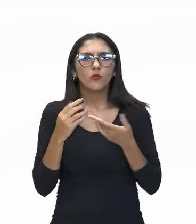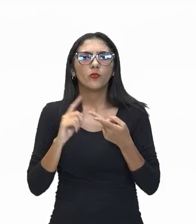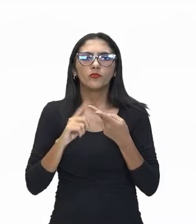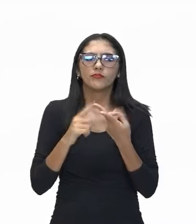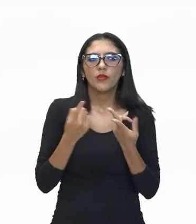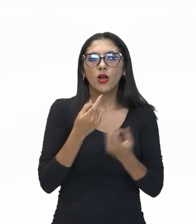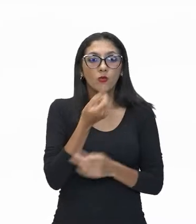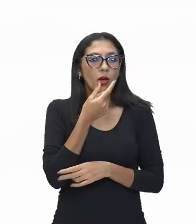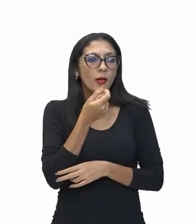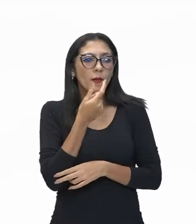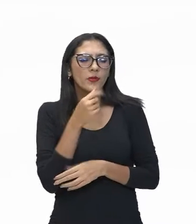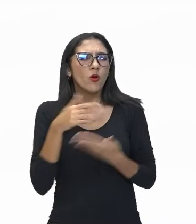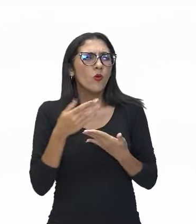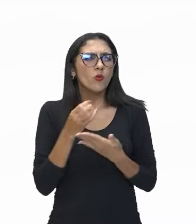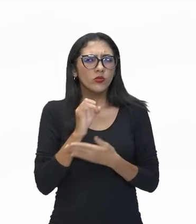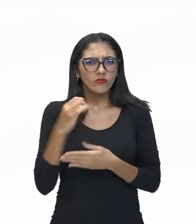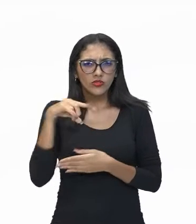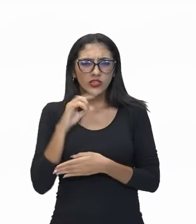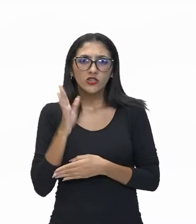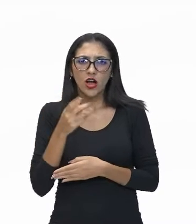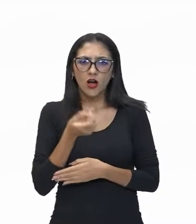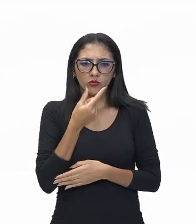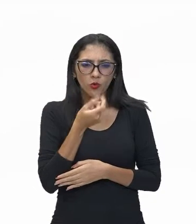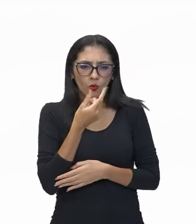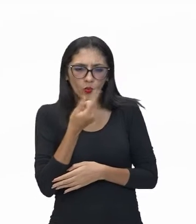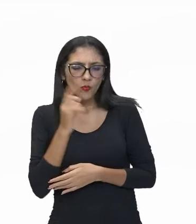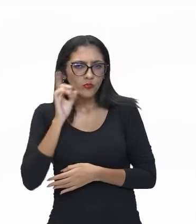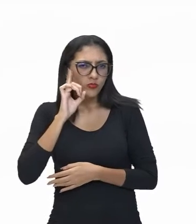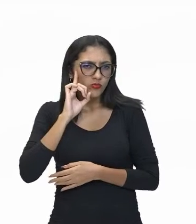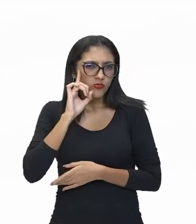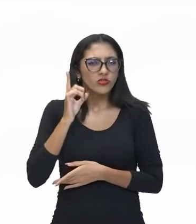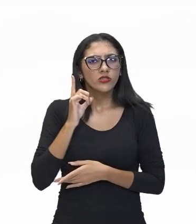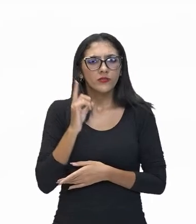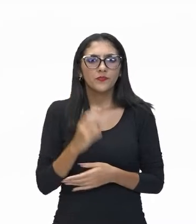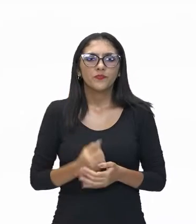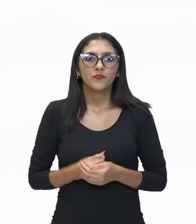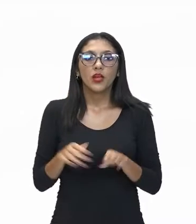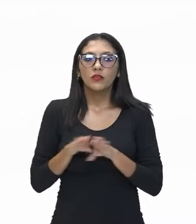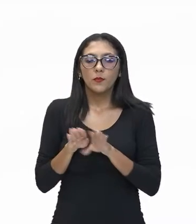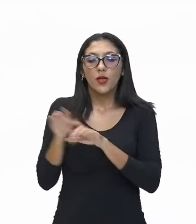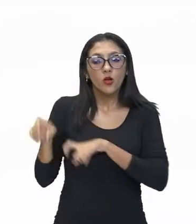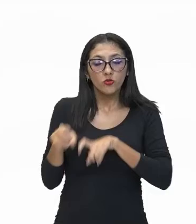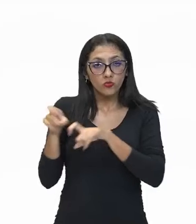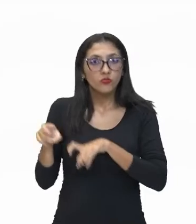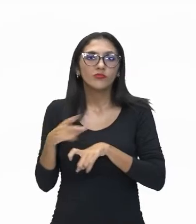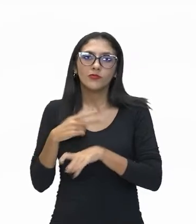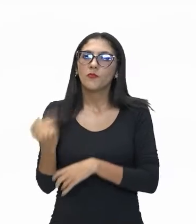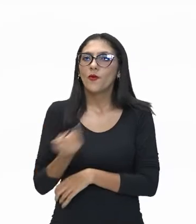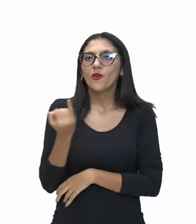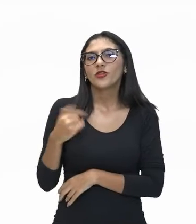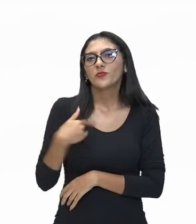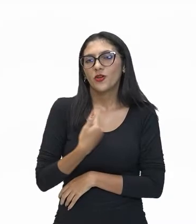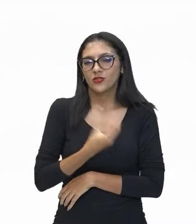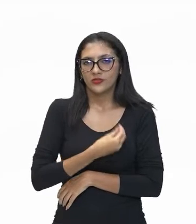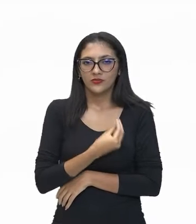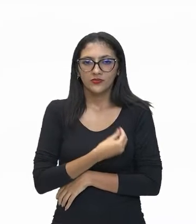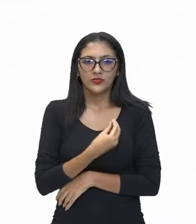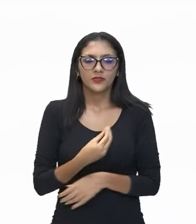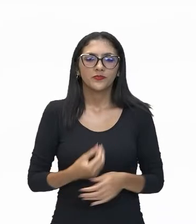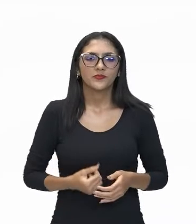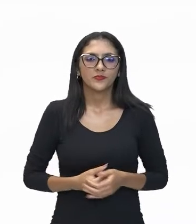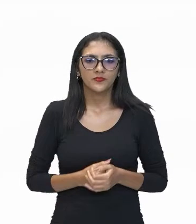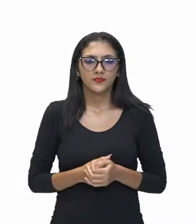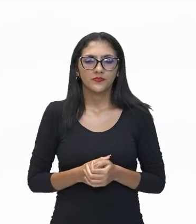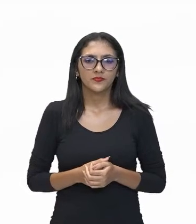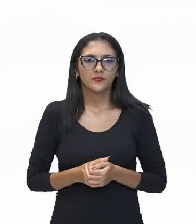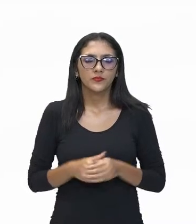medicamento que já utilizou, que costuma utilizar e o quanto a agricultura é importante para a nossa vida, né? E aí a gente pode falar da agricultura, também